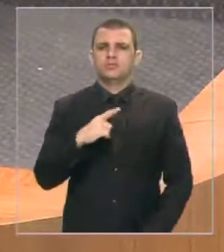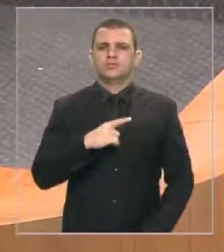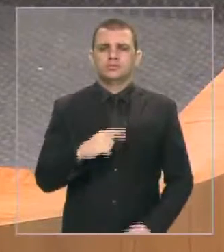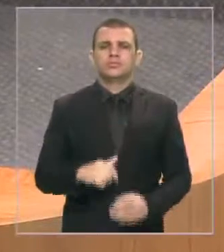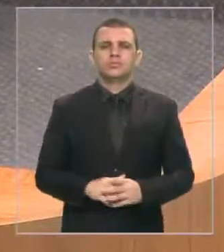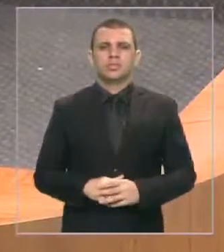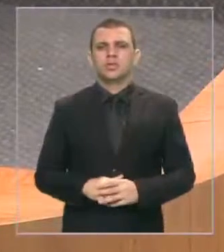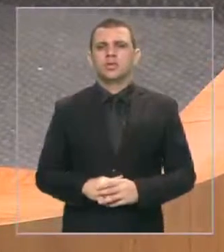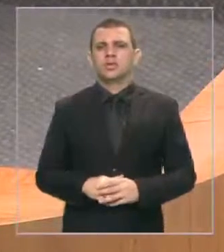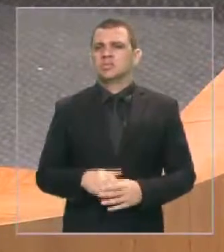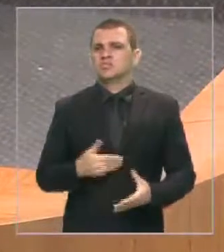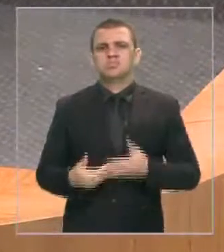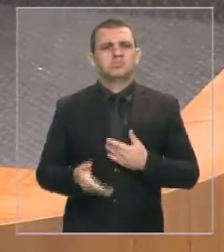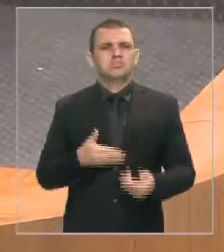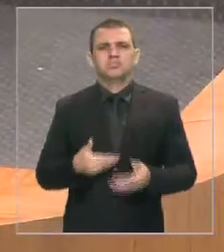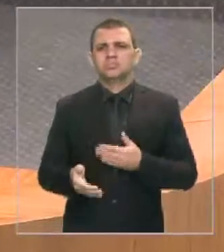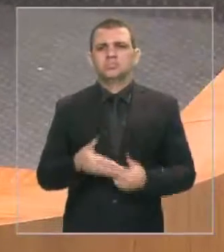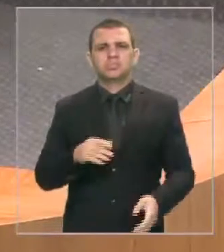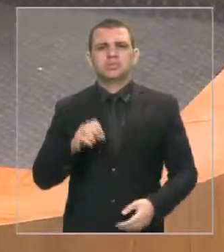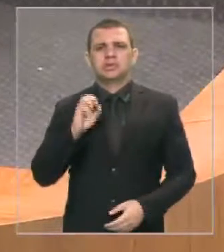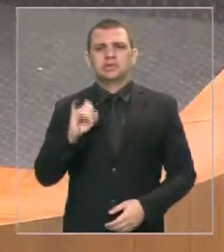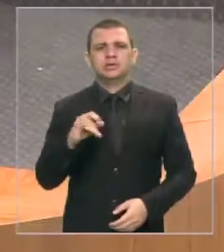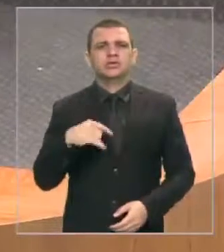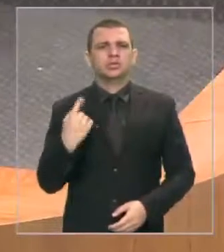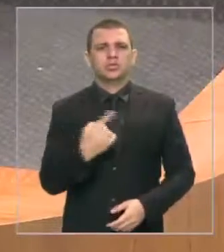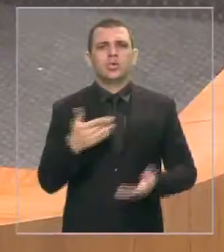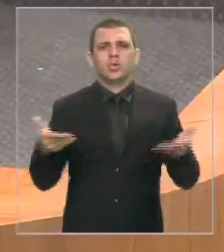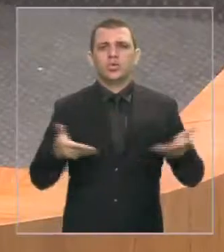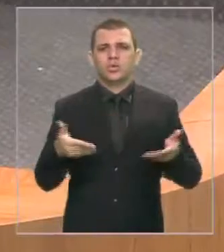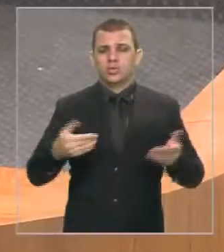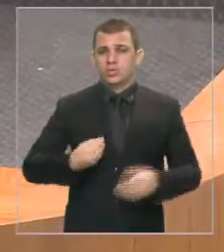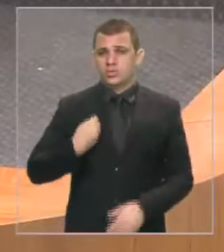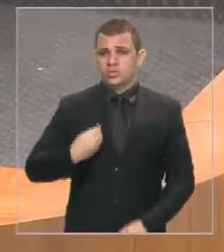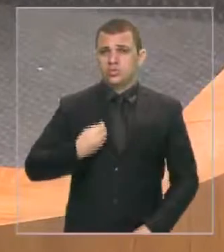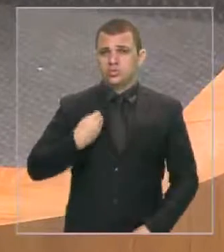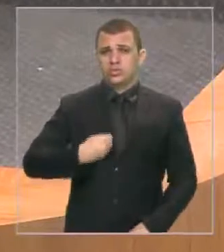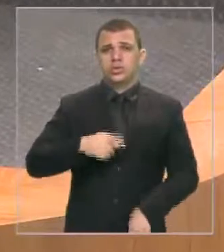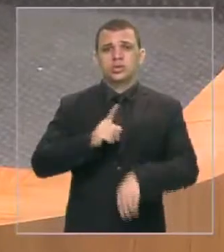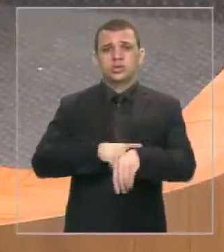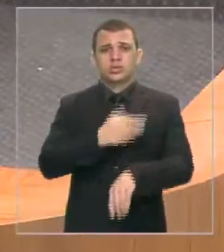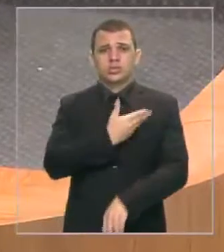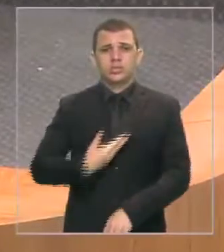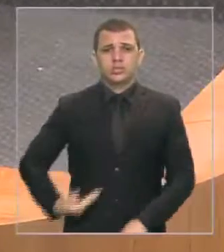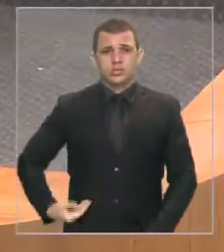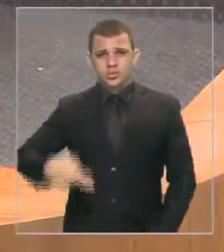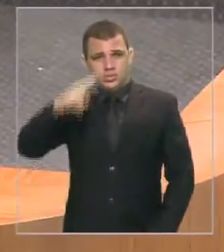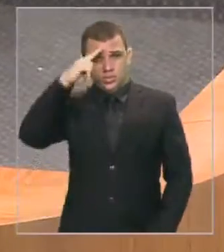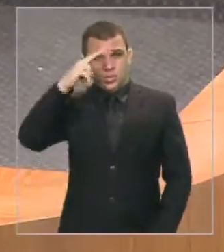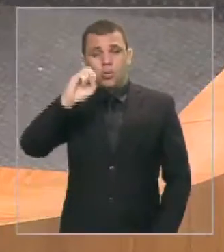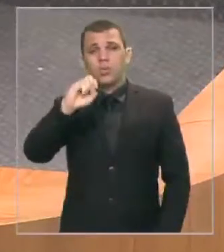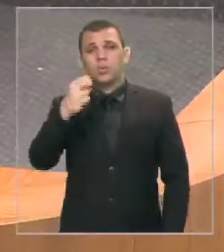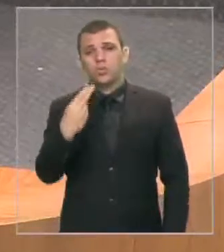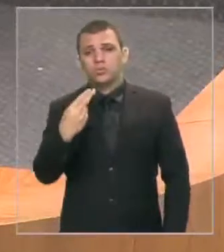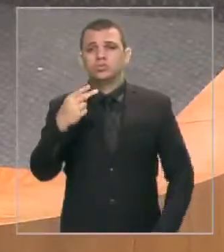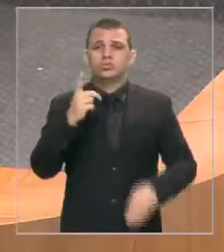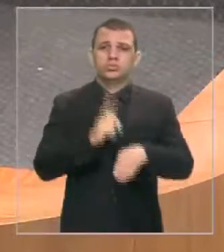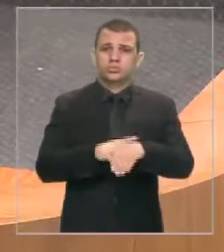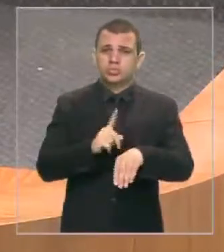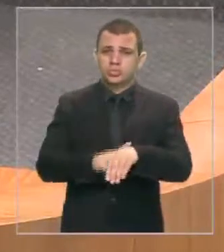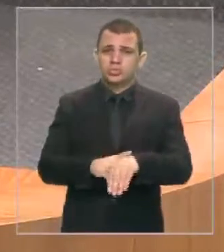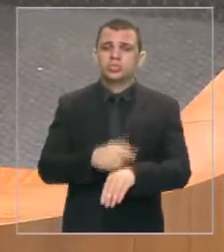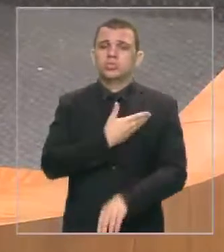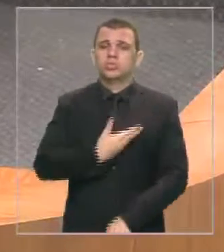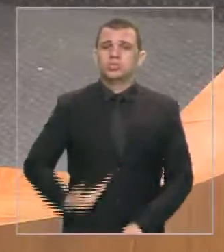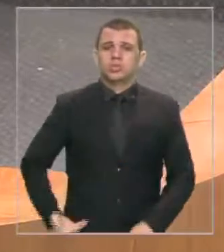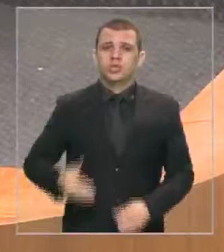independentemente de estarmos sob a vigência de uma ditadura ou de um regime formalmente